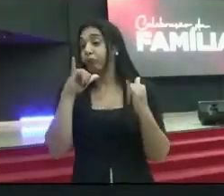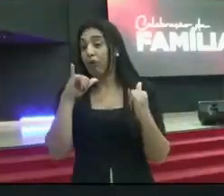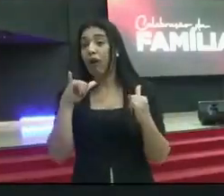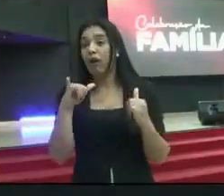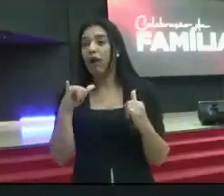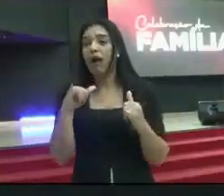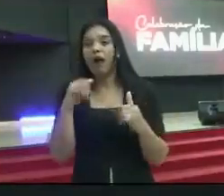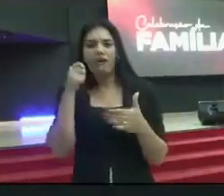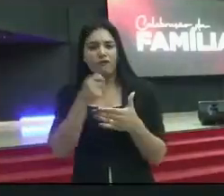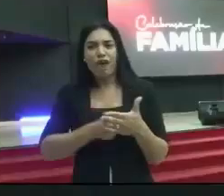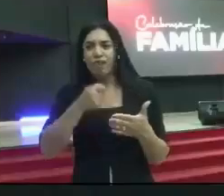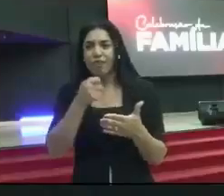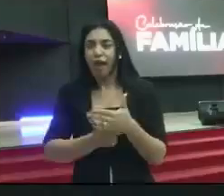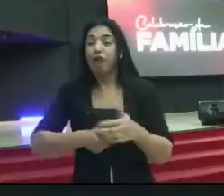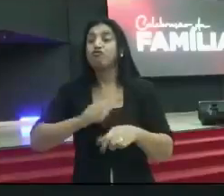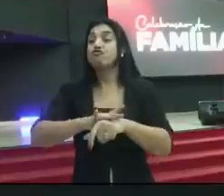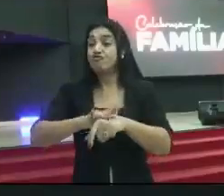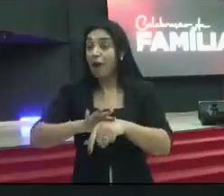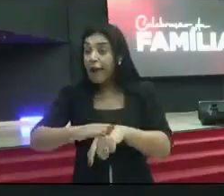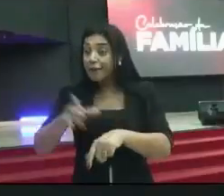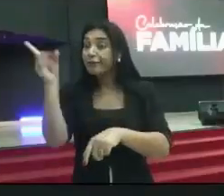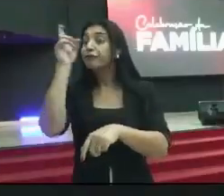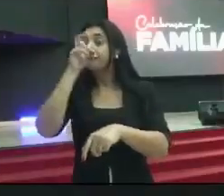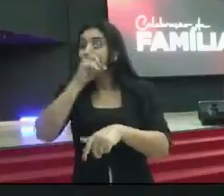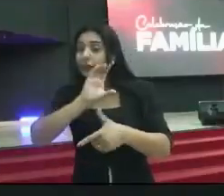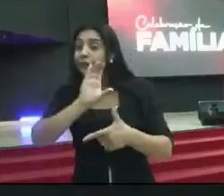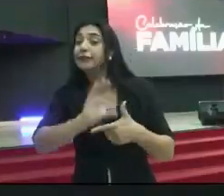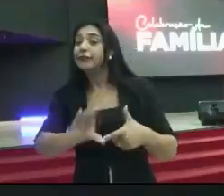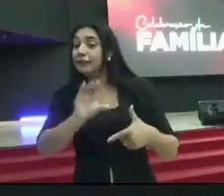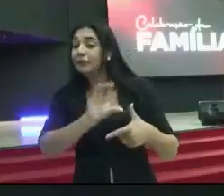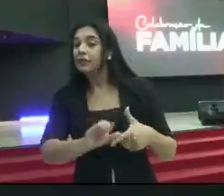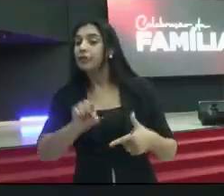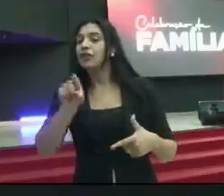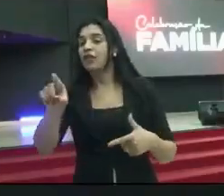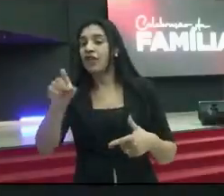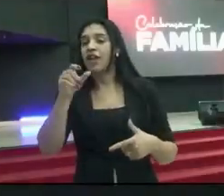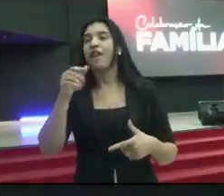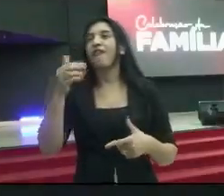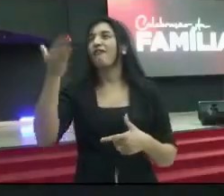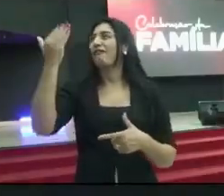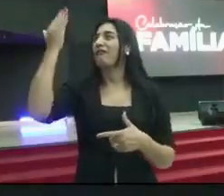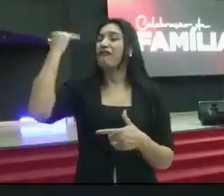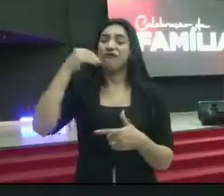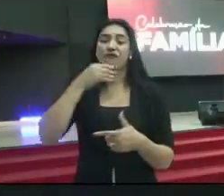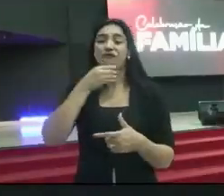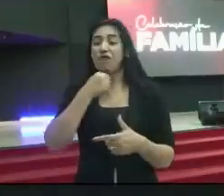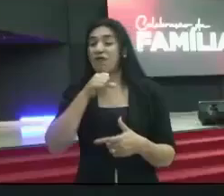Muitos deles enfrentaram doenças, crises. O teu tataravô, trisavô,